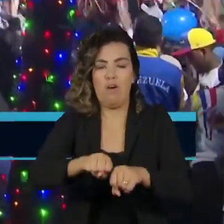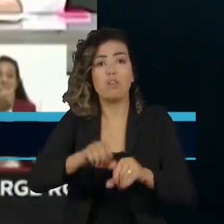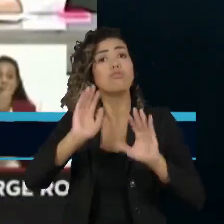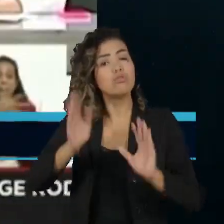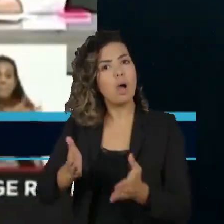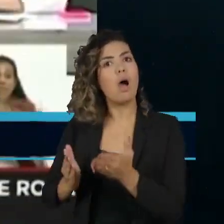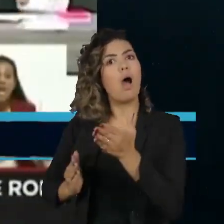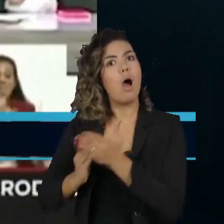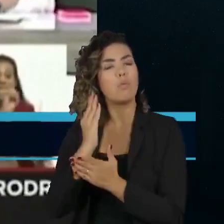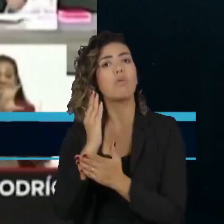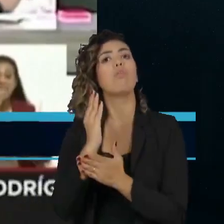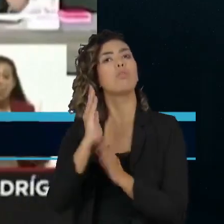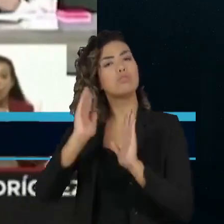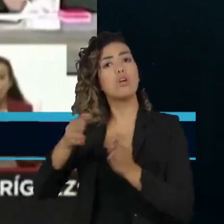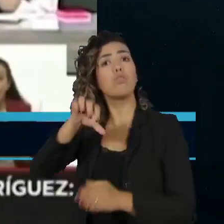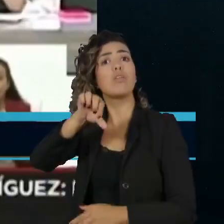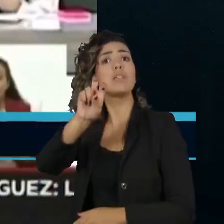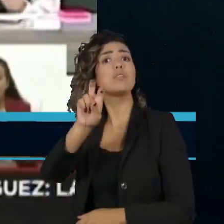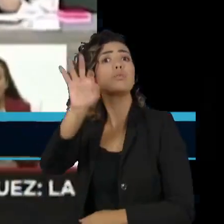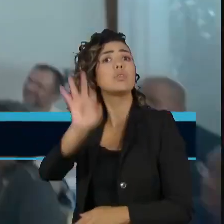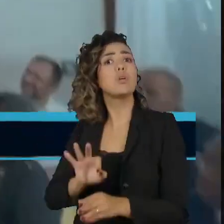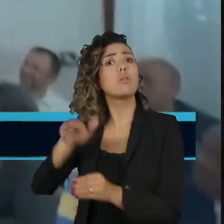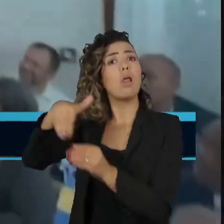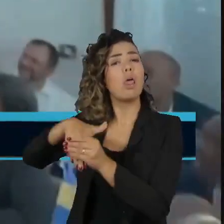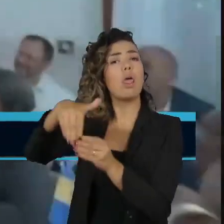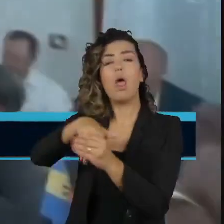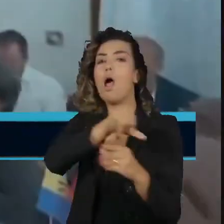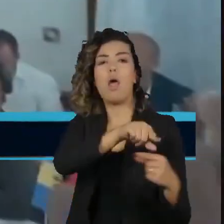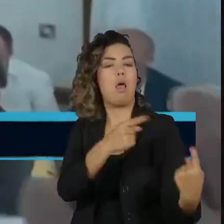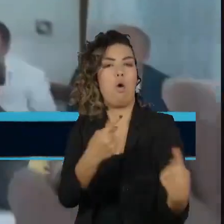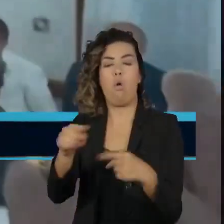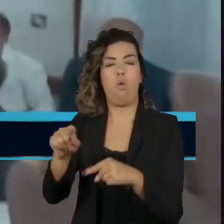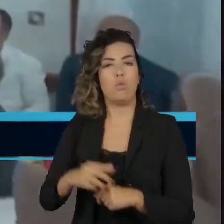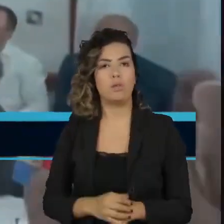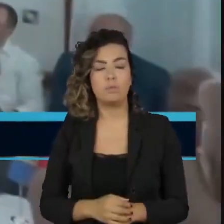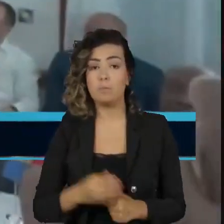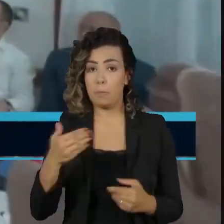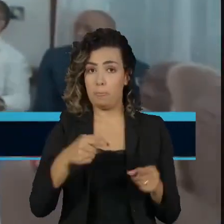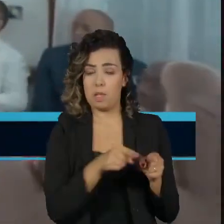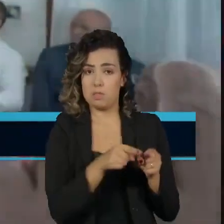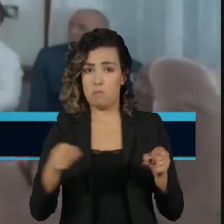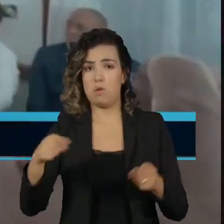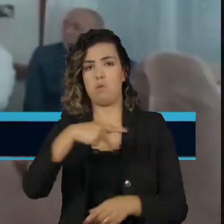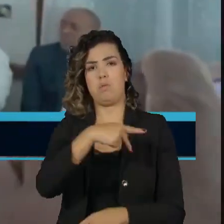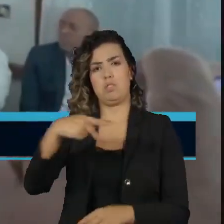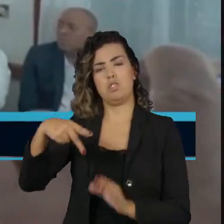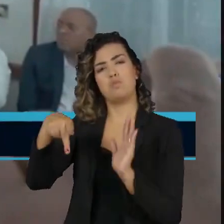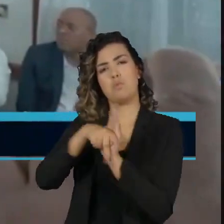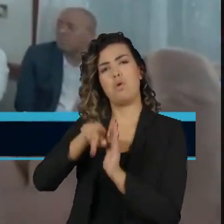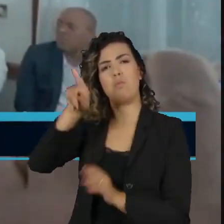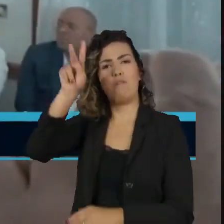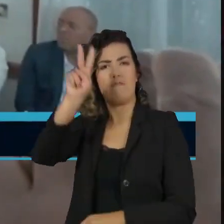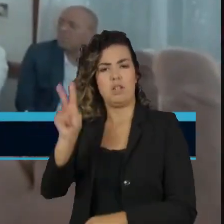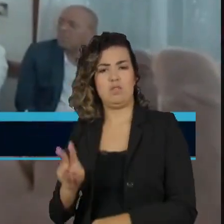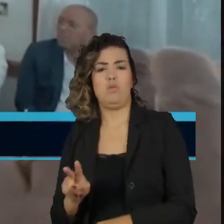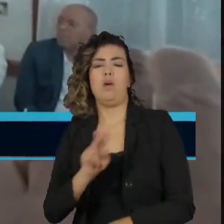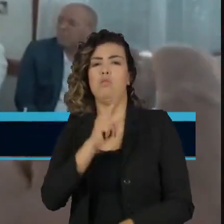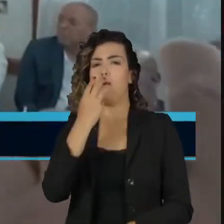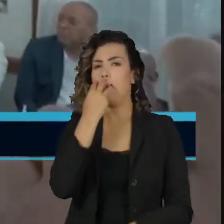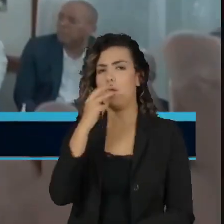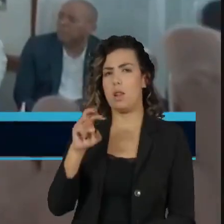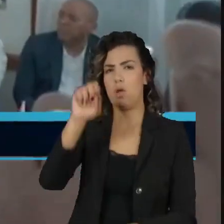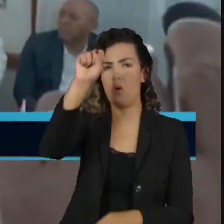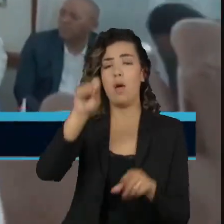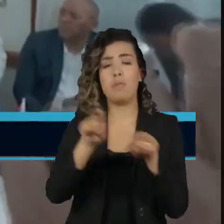por mais de 95% dos votos nessa semana os presidentes da venezuel Nicolás Maduro e irfan ali da